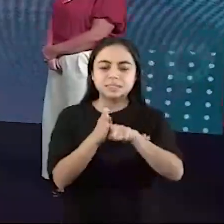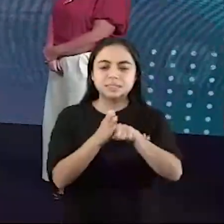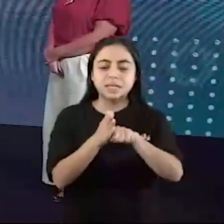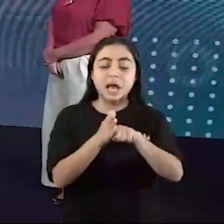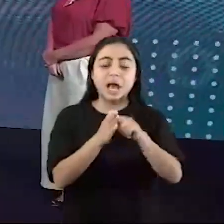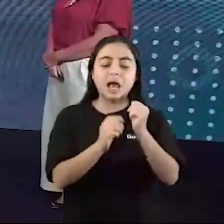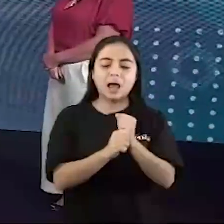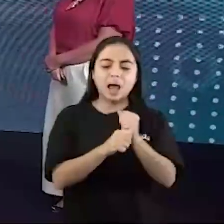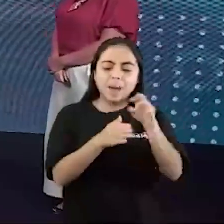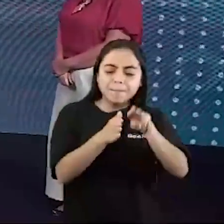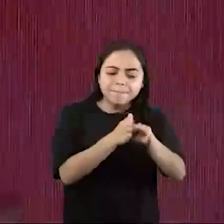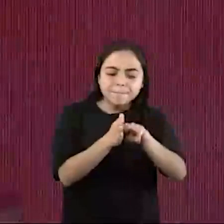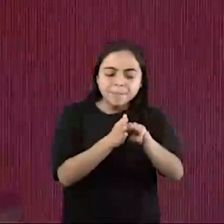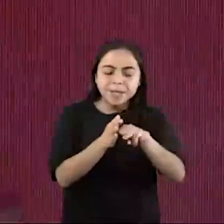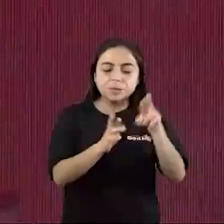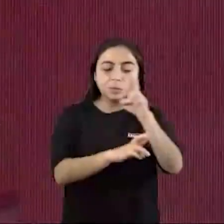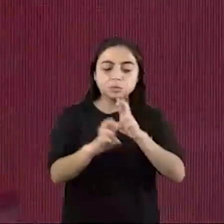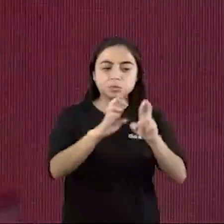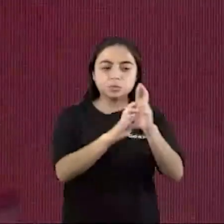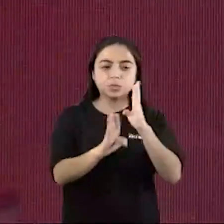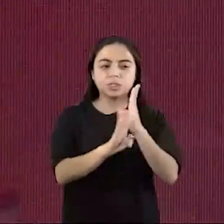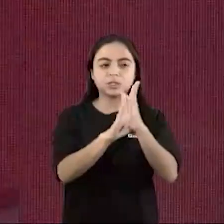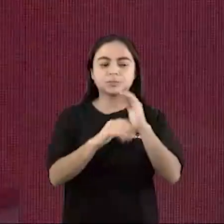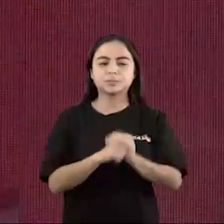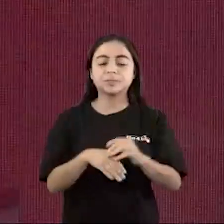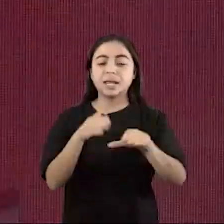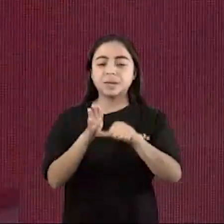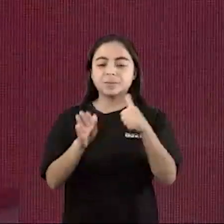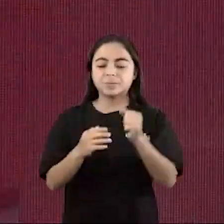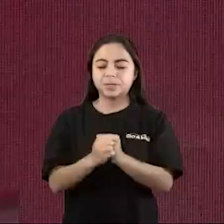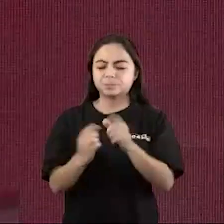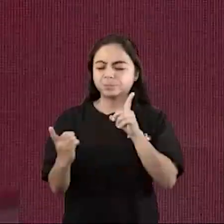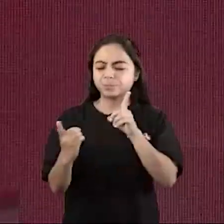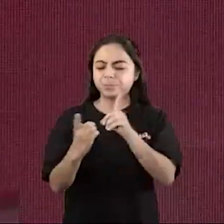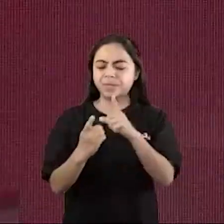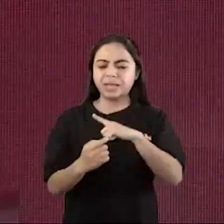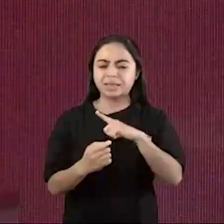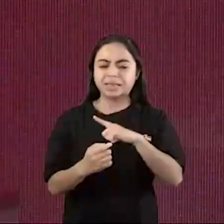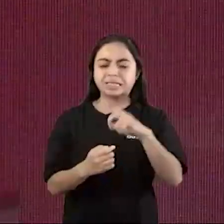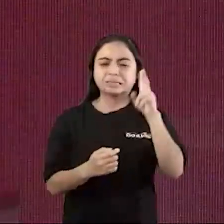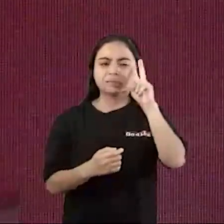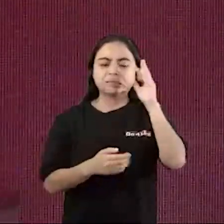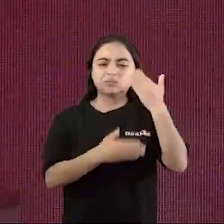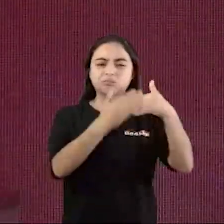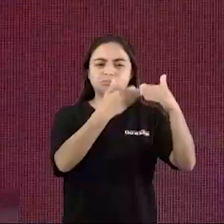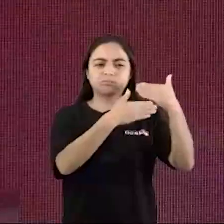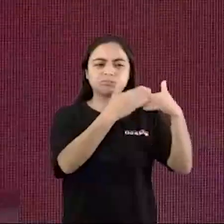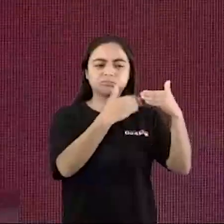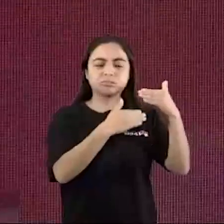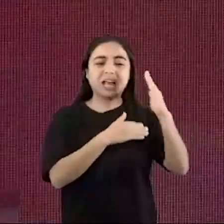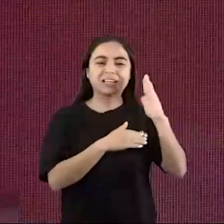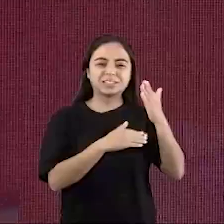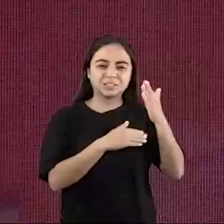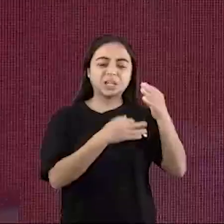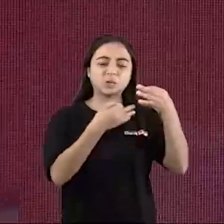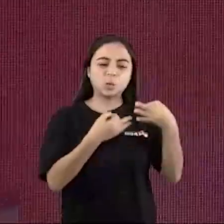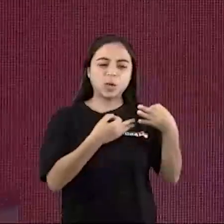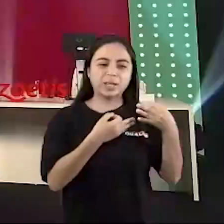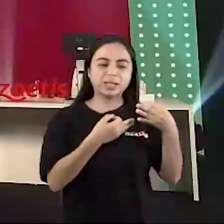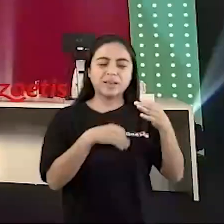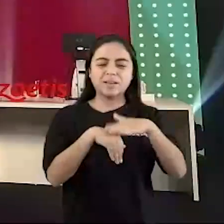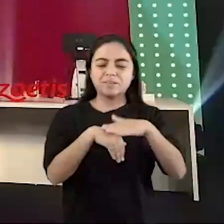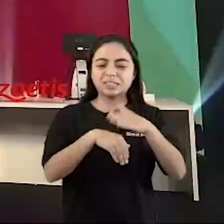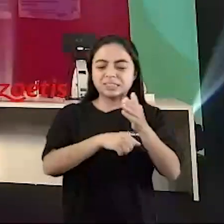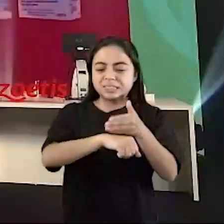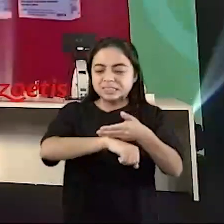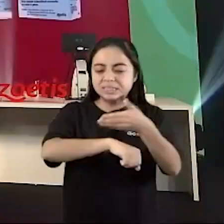métodos diagnósticos. Então, a primeira. Um paciente que tem histórico de administração de Simparic da forma correta, você realiza